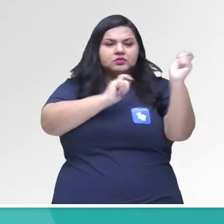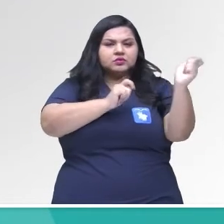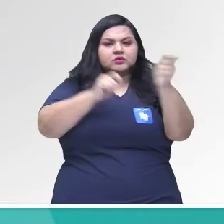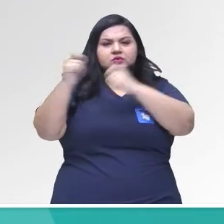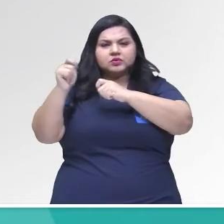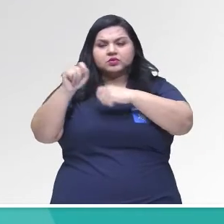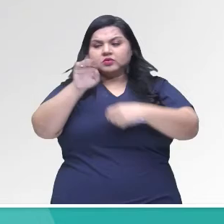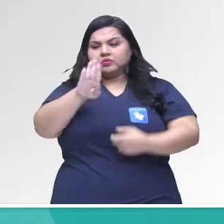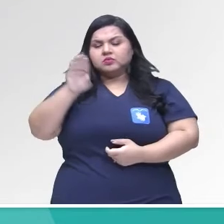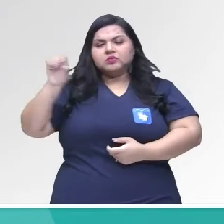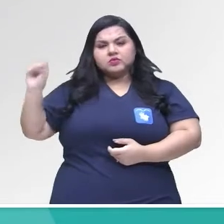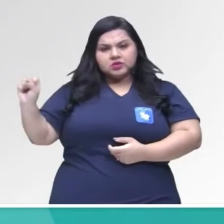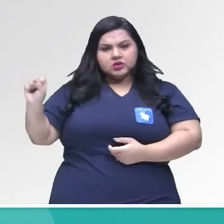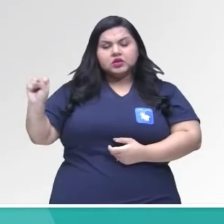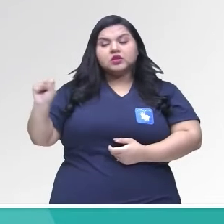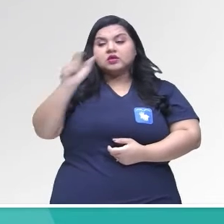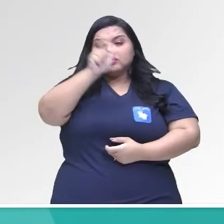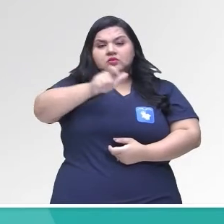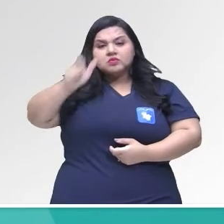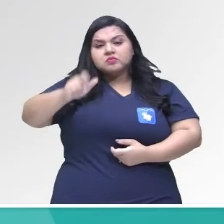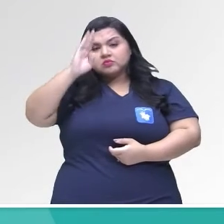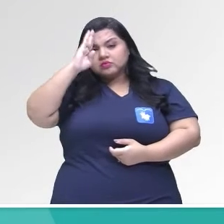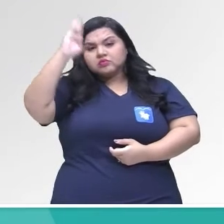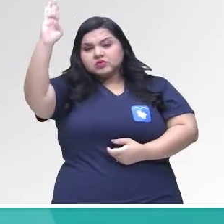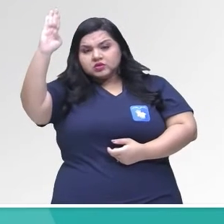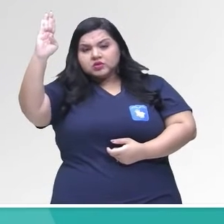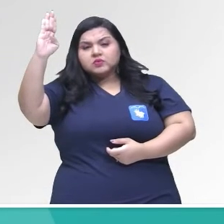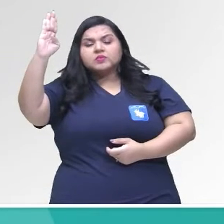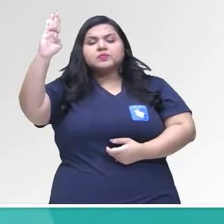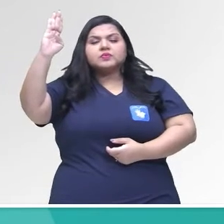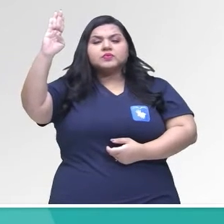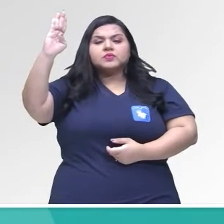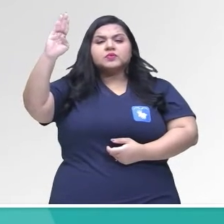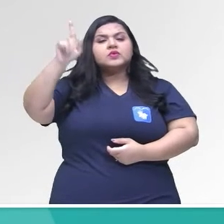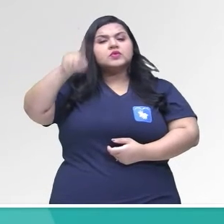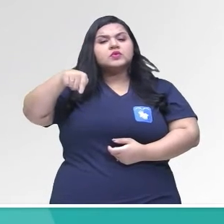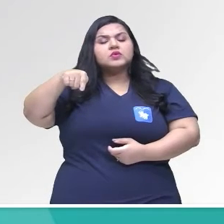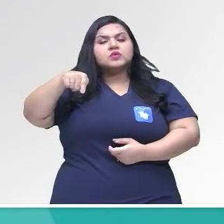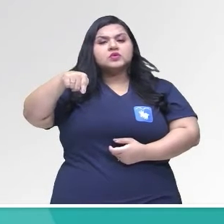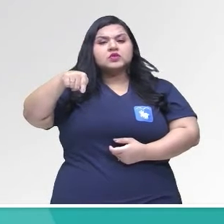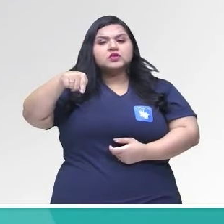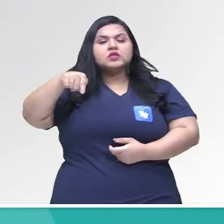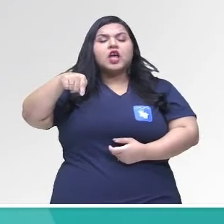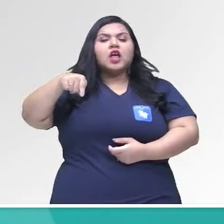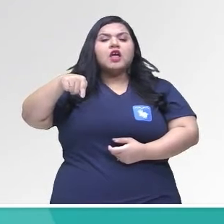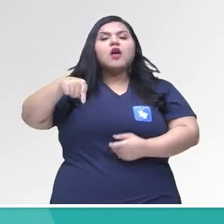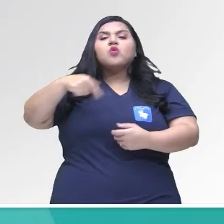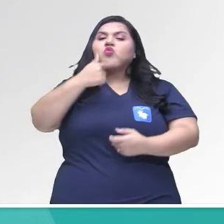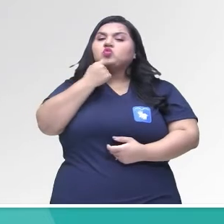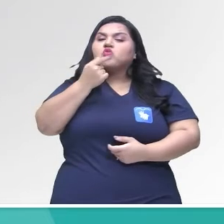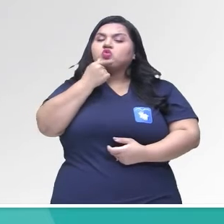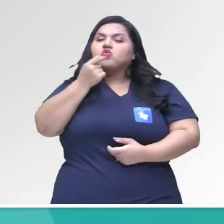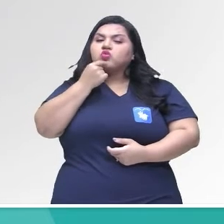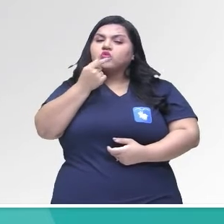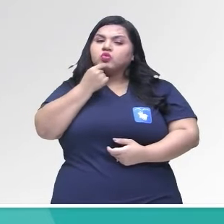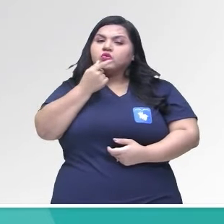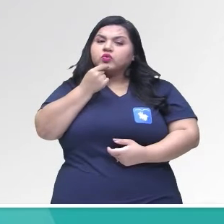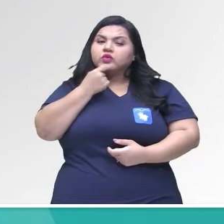baque solto. Os personagens principais dessa manifestação são os caboclos de lança, representados